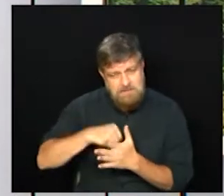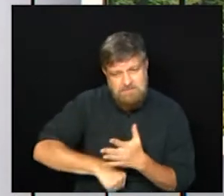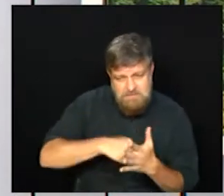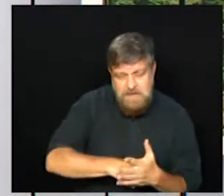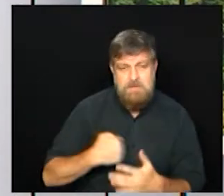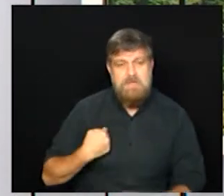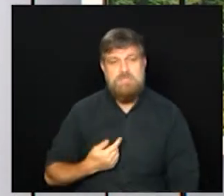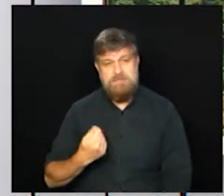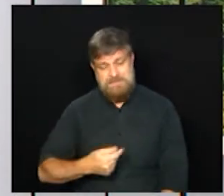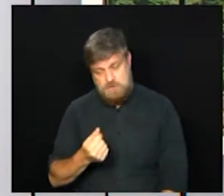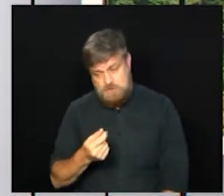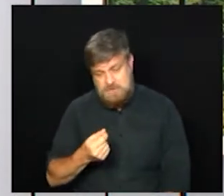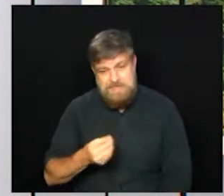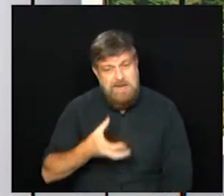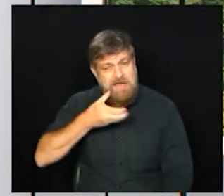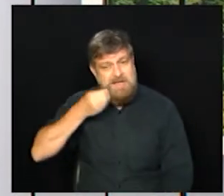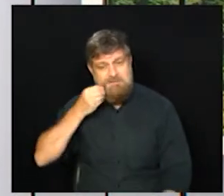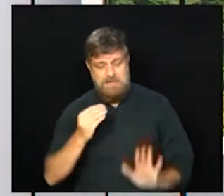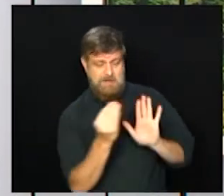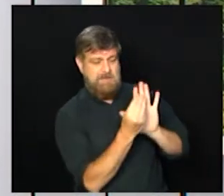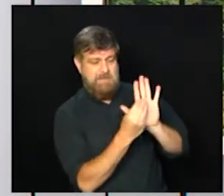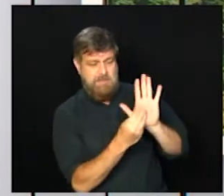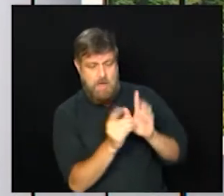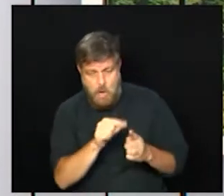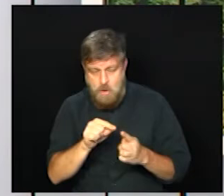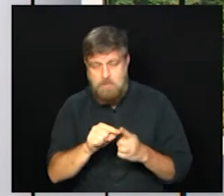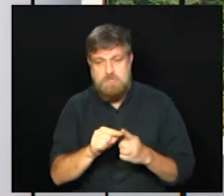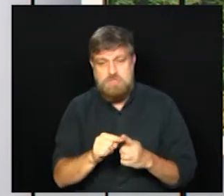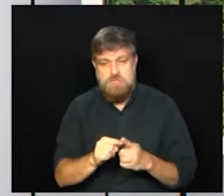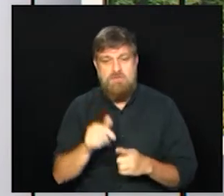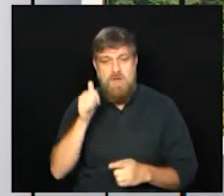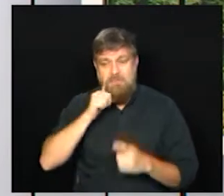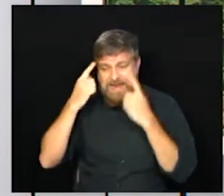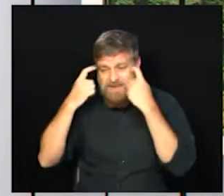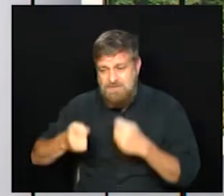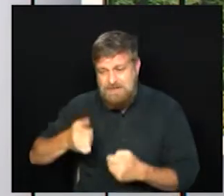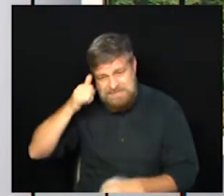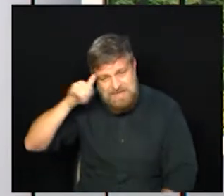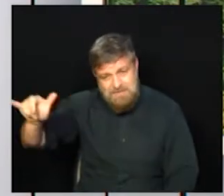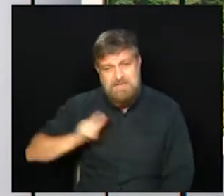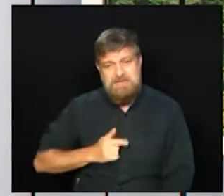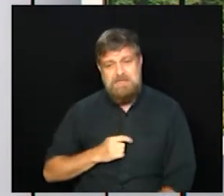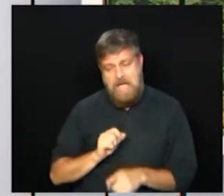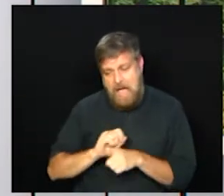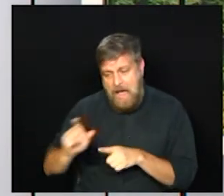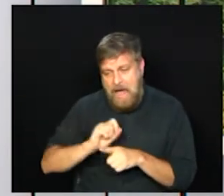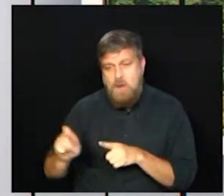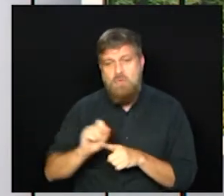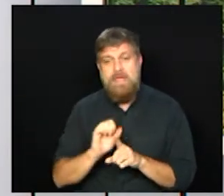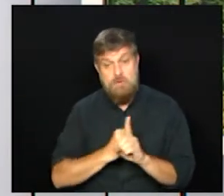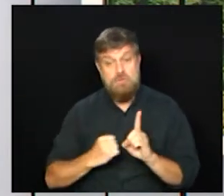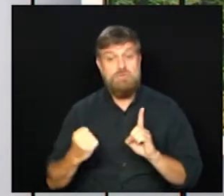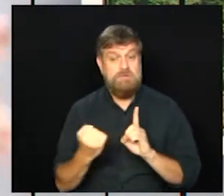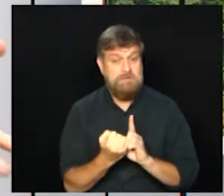porque a gente acha que precisa ter verba específica para o combate à violência na cidade de Campinas, precisa ter aluguel social, que é